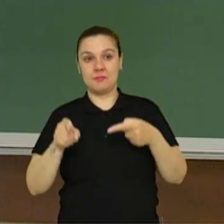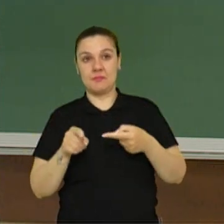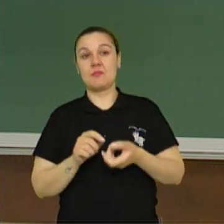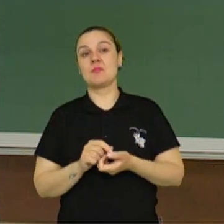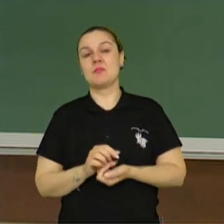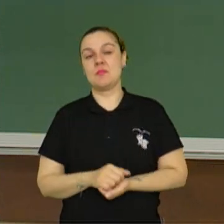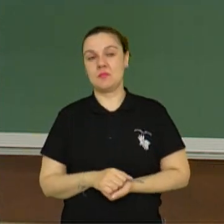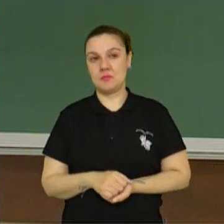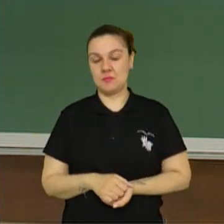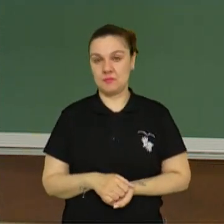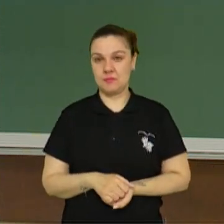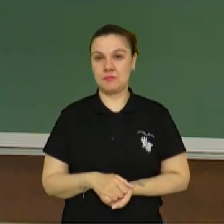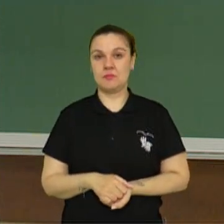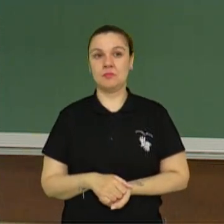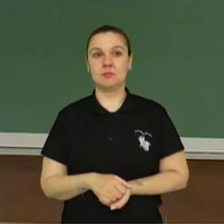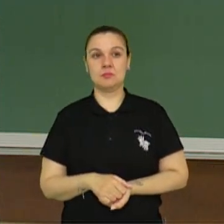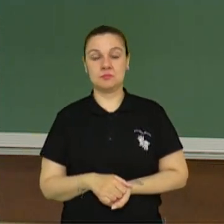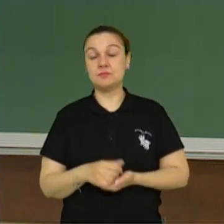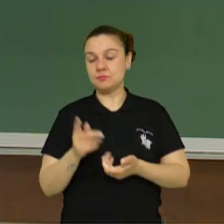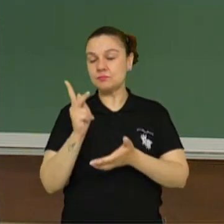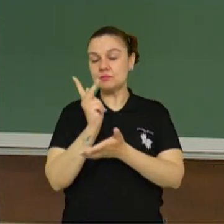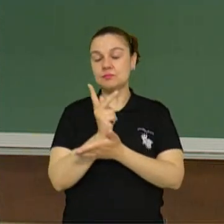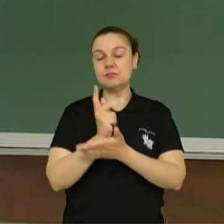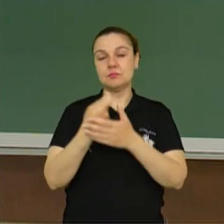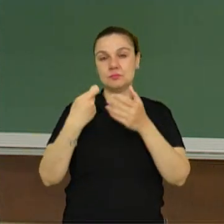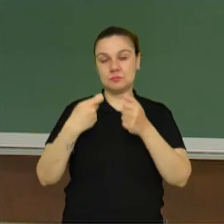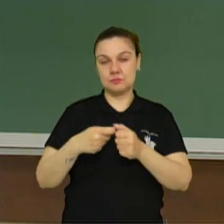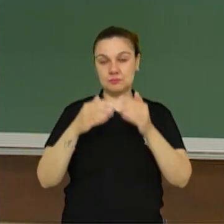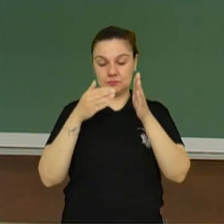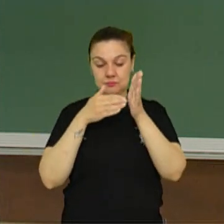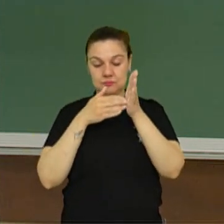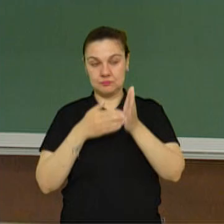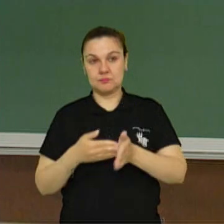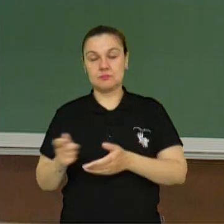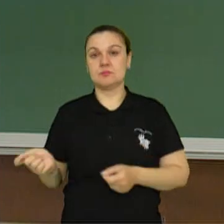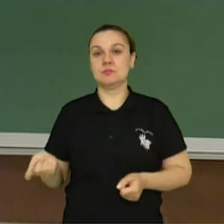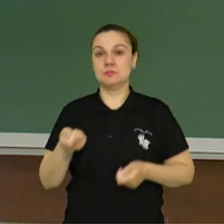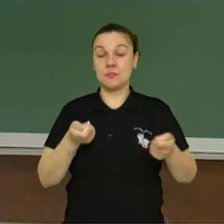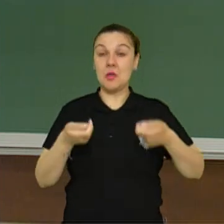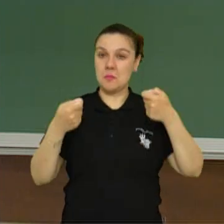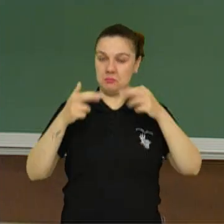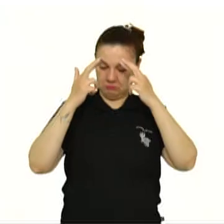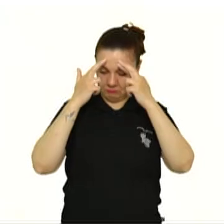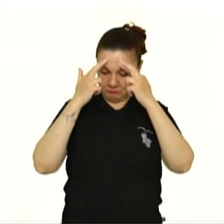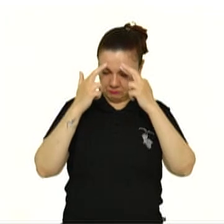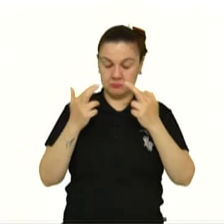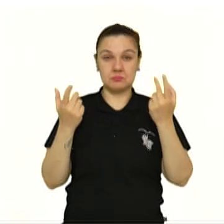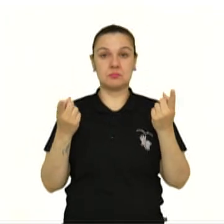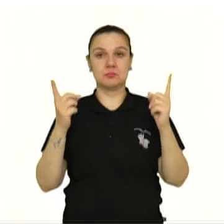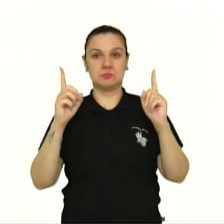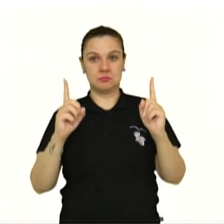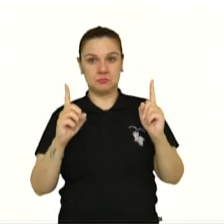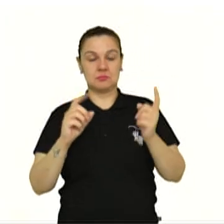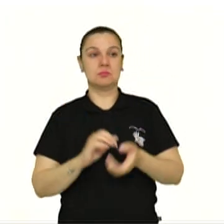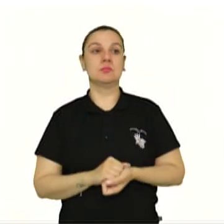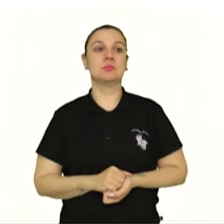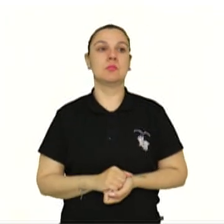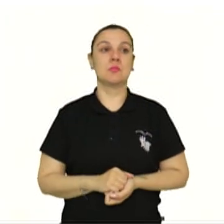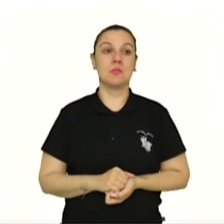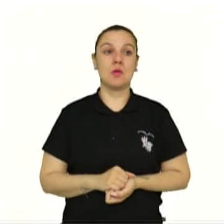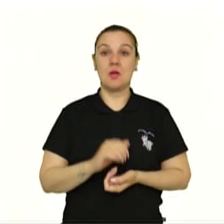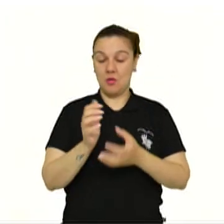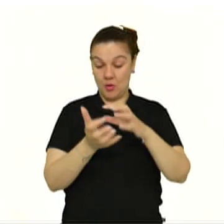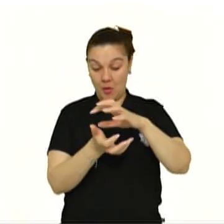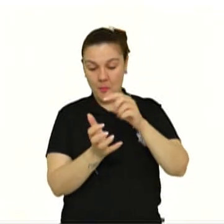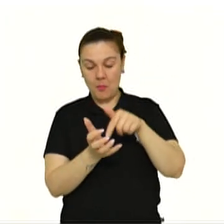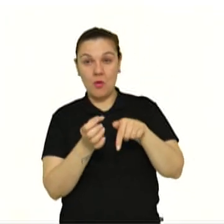um lema que se leva bastante no tênis. A gente tem que respeitar sempre o adversário. Inclusive, quando a bola é